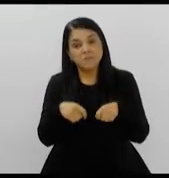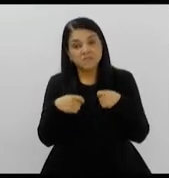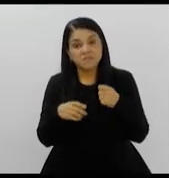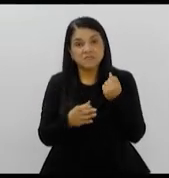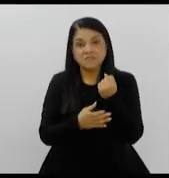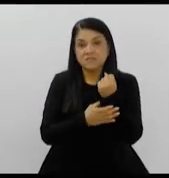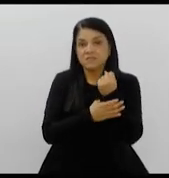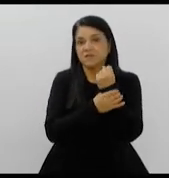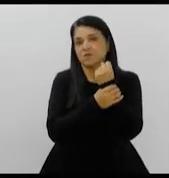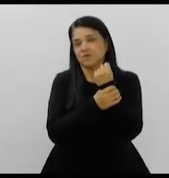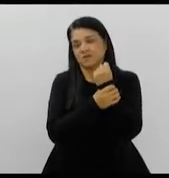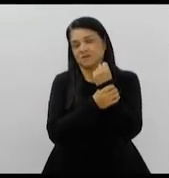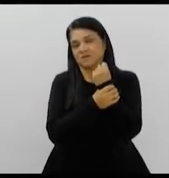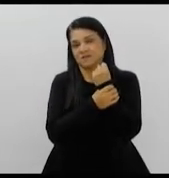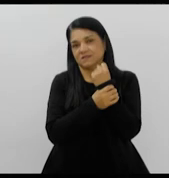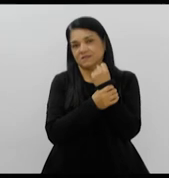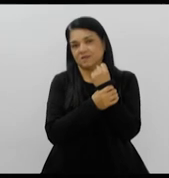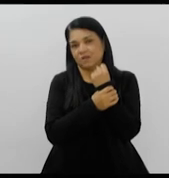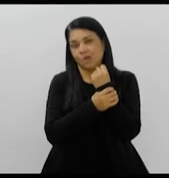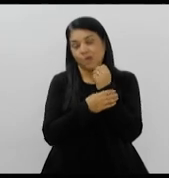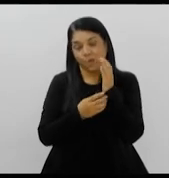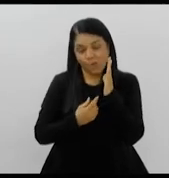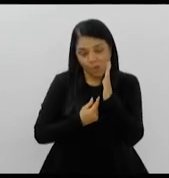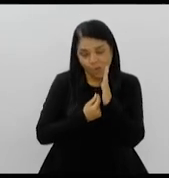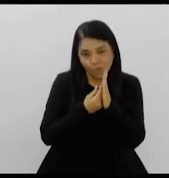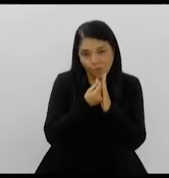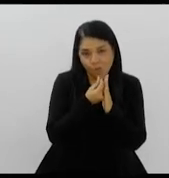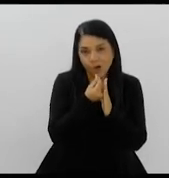segurança de quanto vale